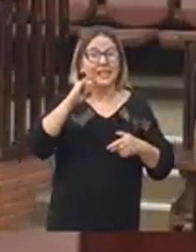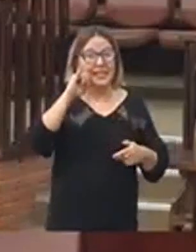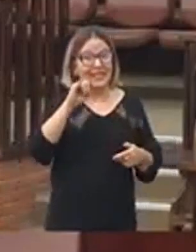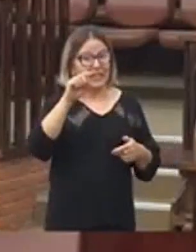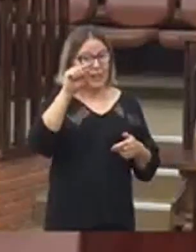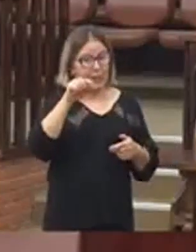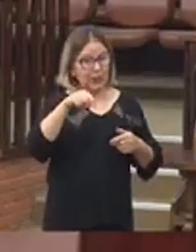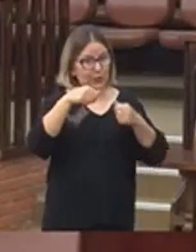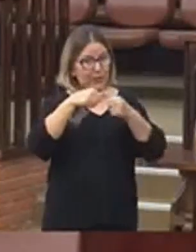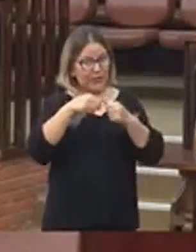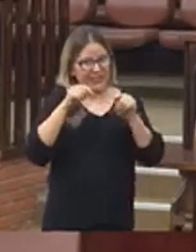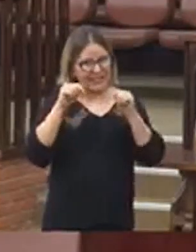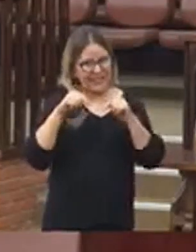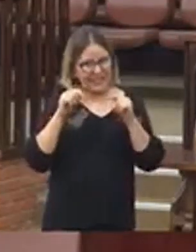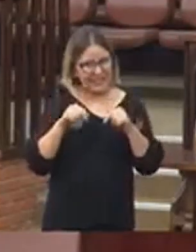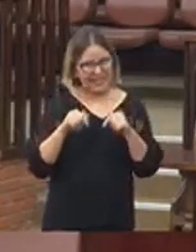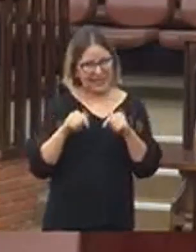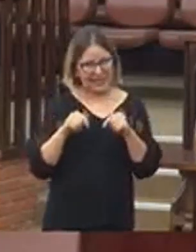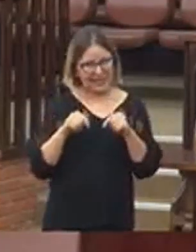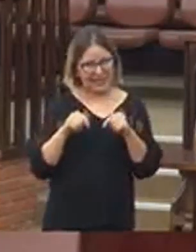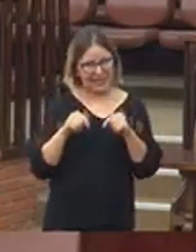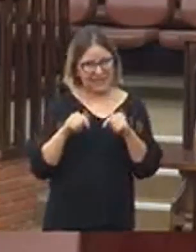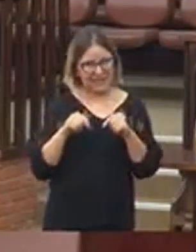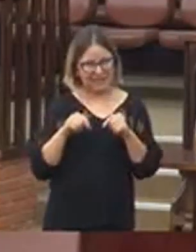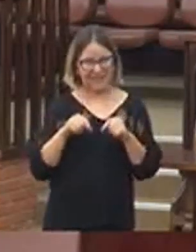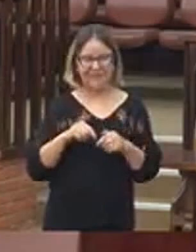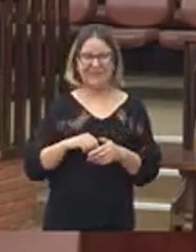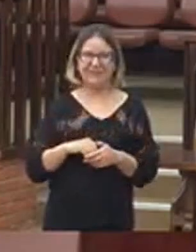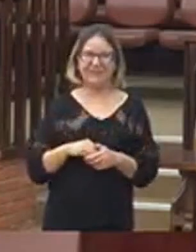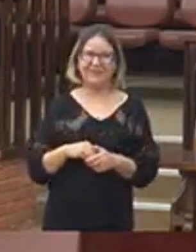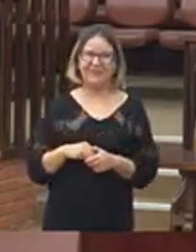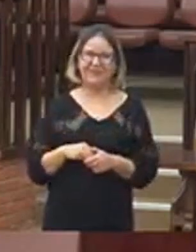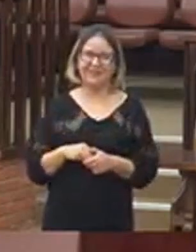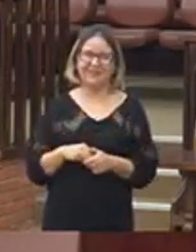Onde nós colocamos Deus? Se tu estivesses aqui.